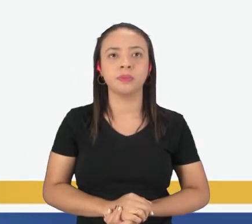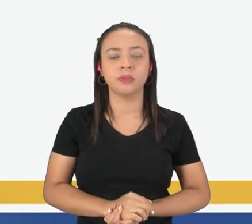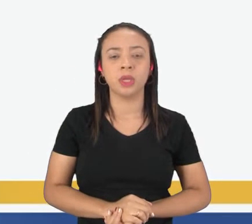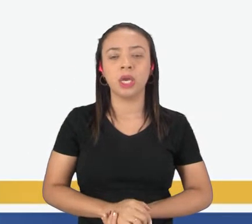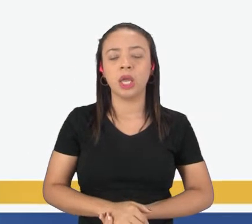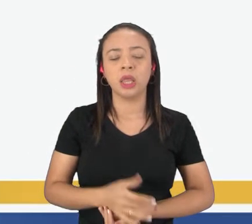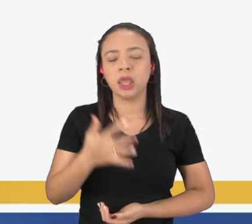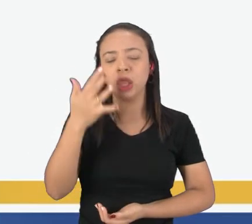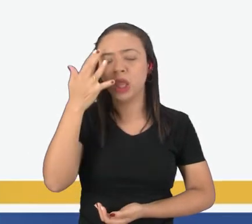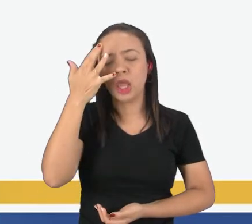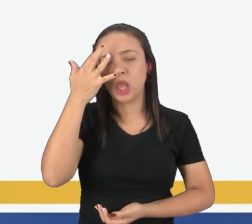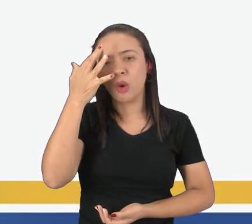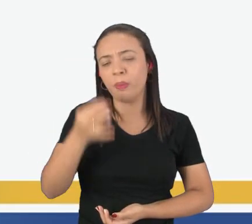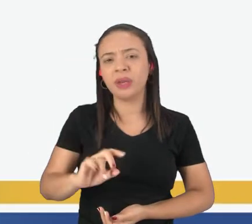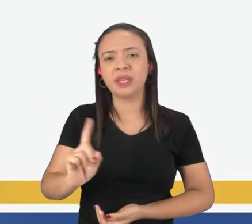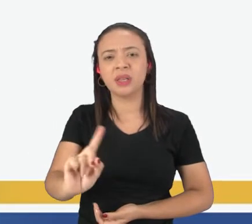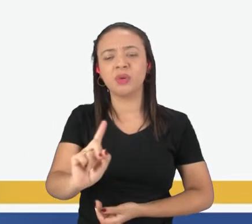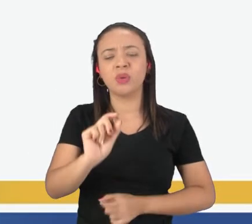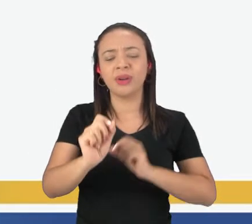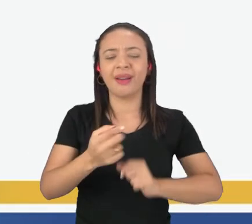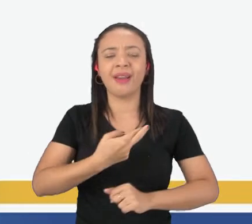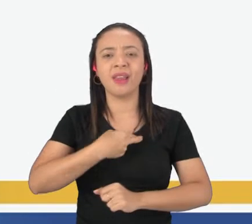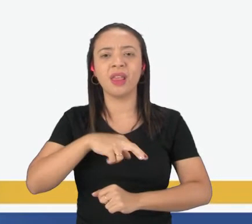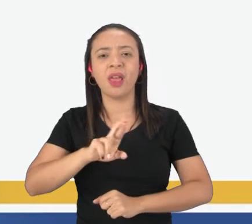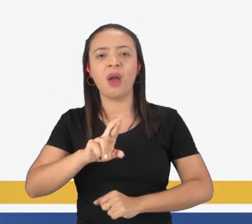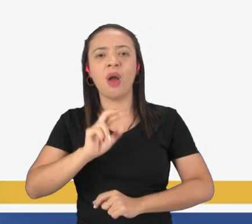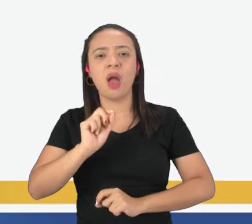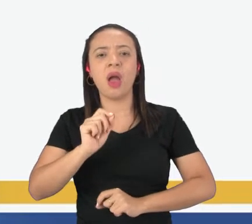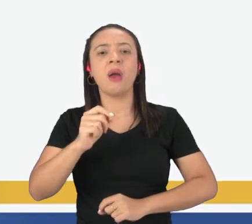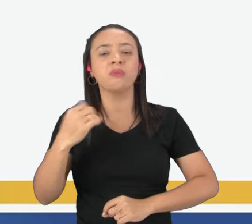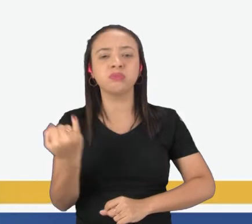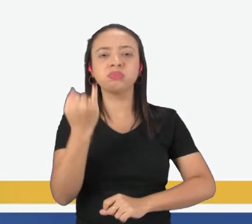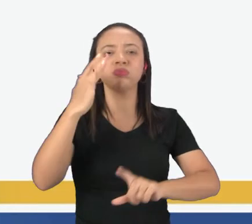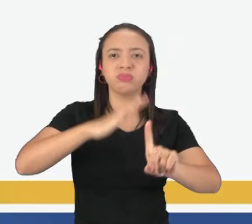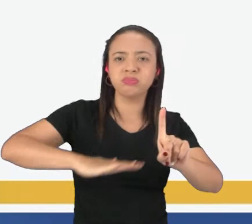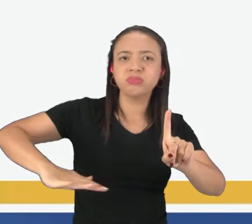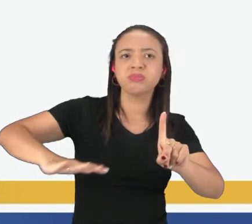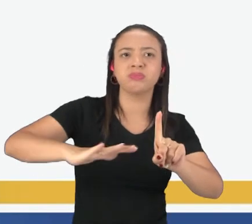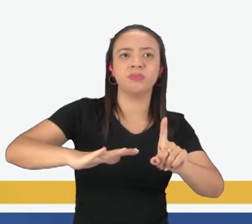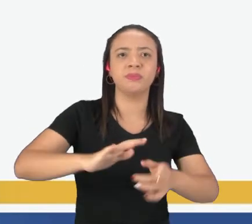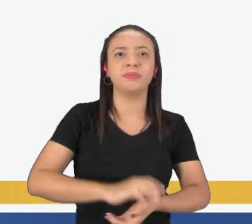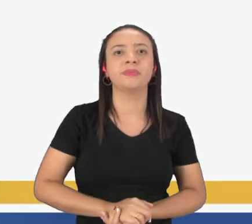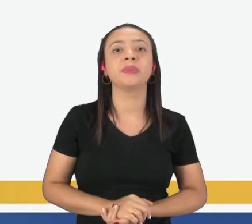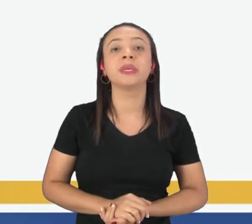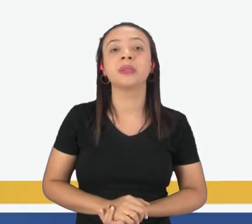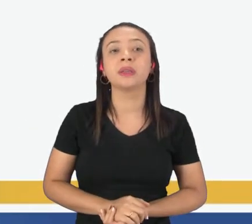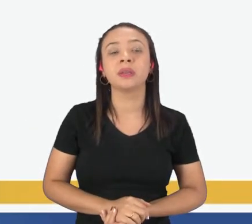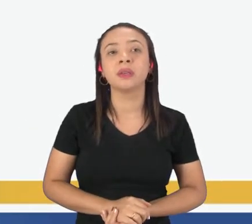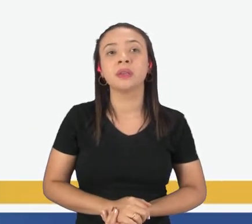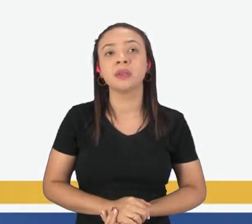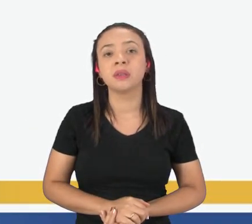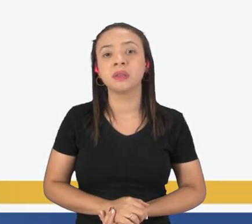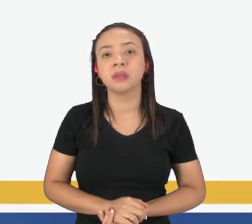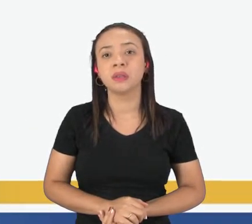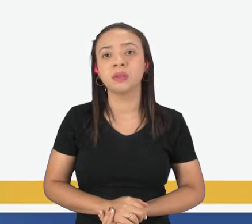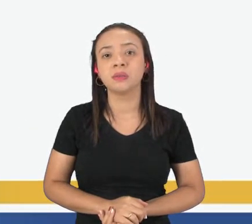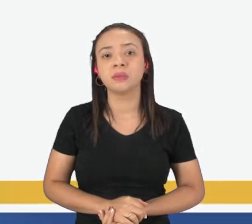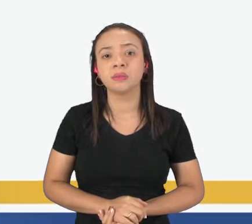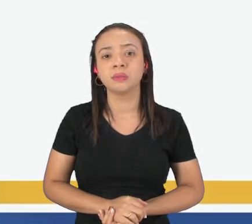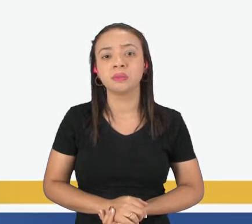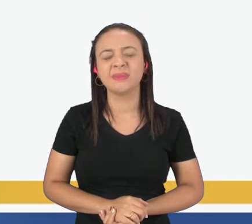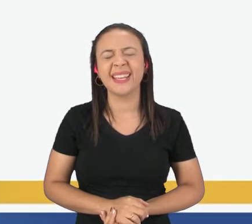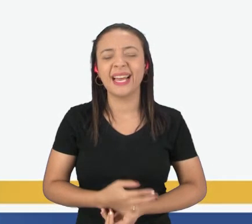de serviço social, exemplo de princípios éticos e principal fator de vida e dignidade humana.